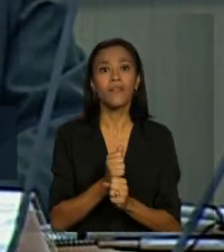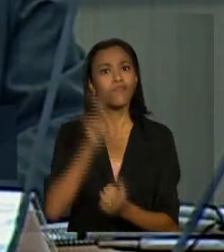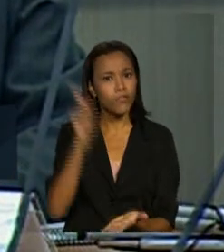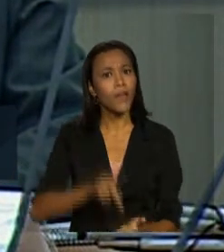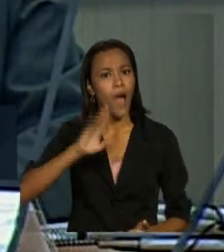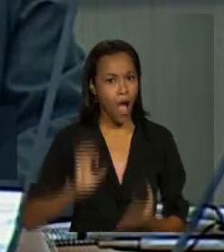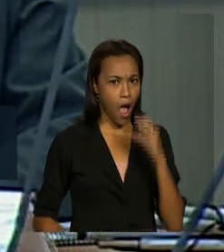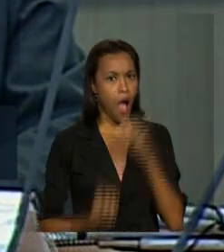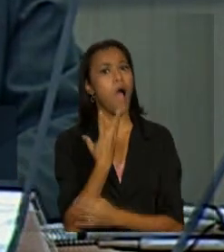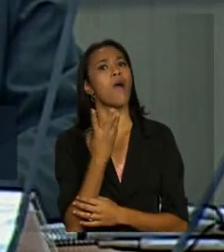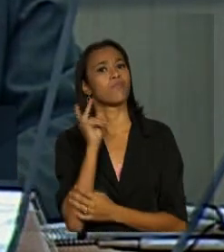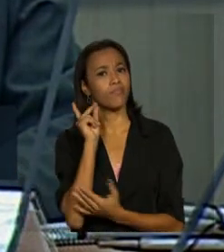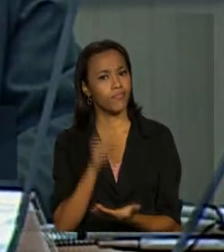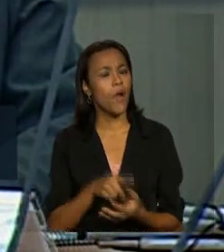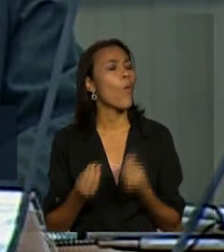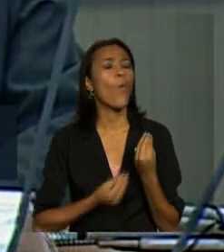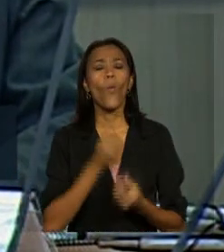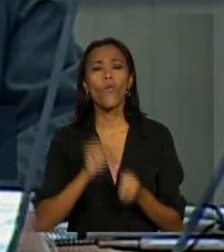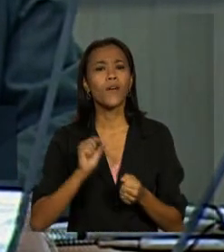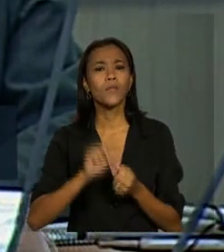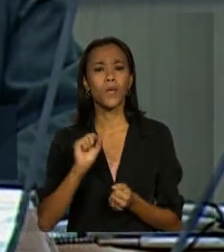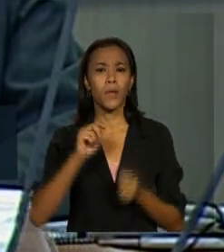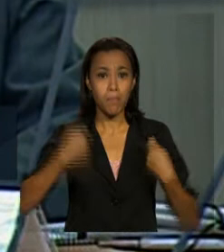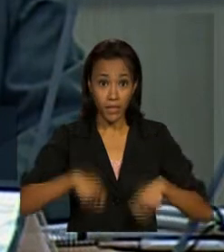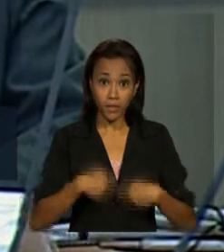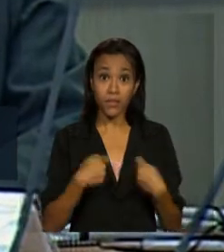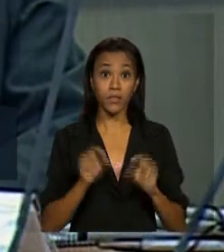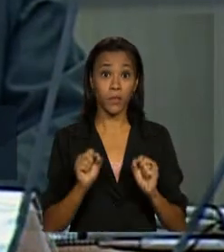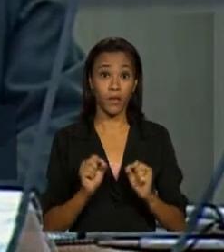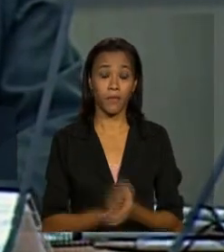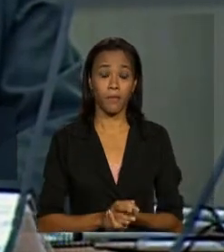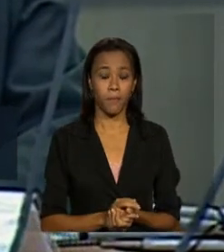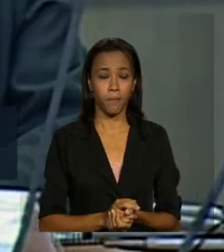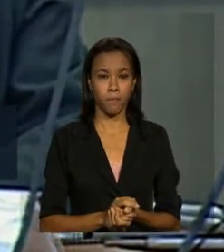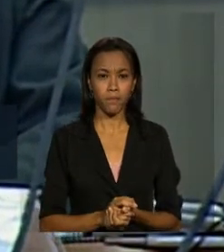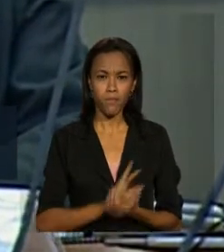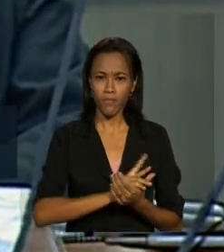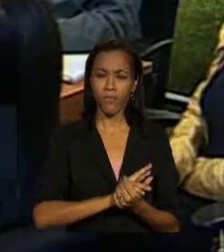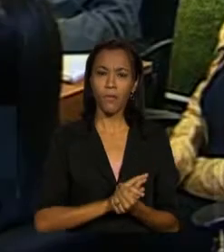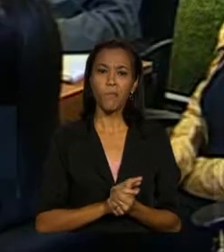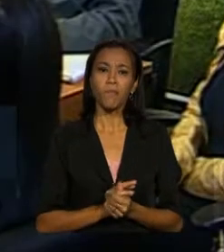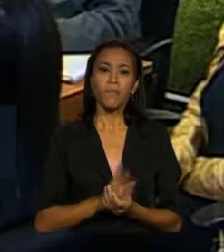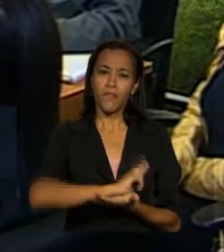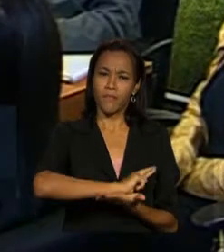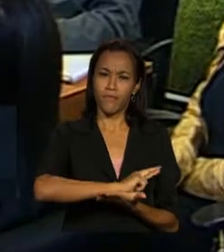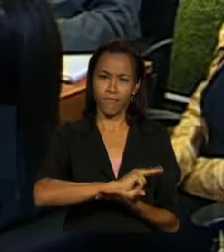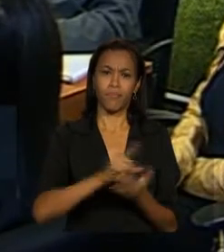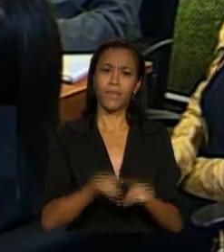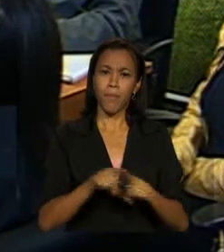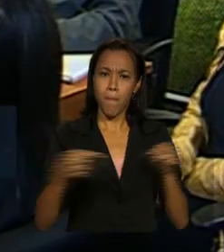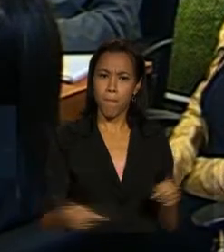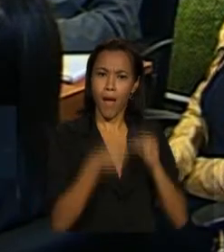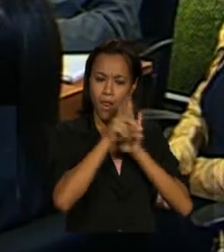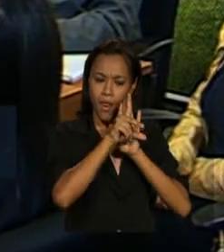ocorram, é necessário toda um dimensionamento, né, de uma legislação própria,